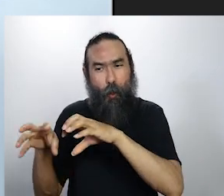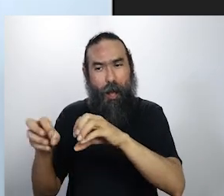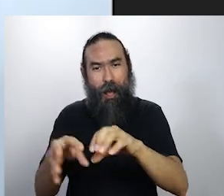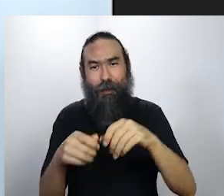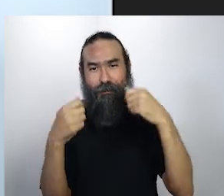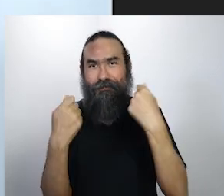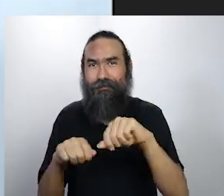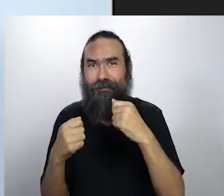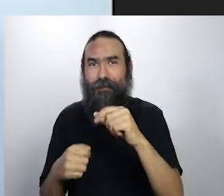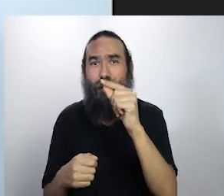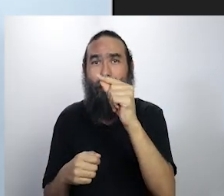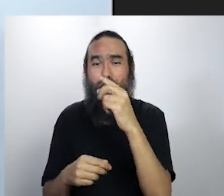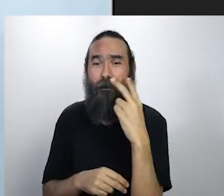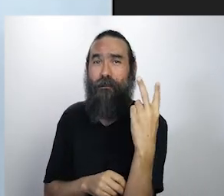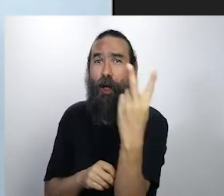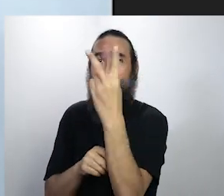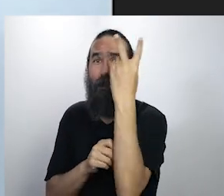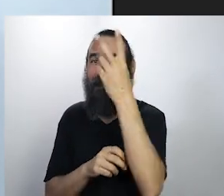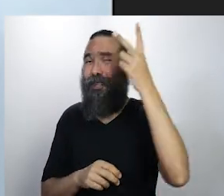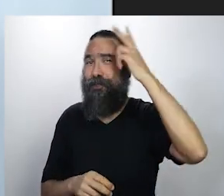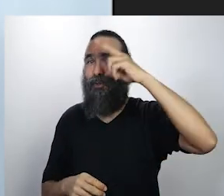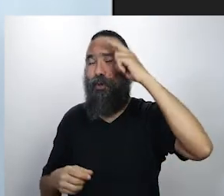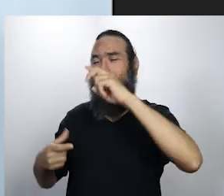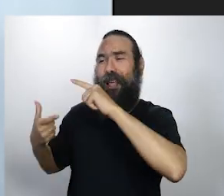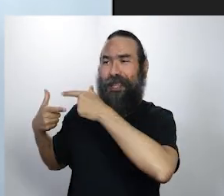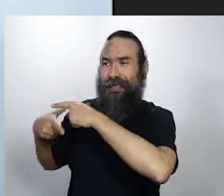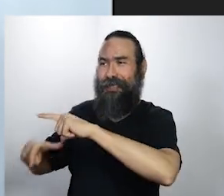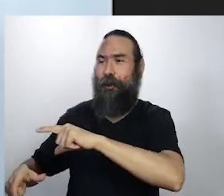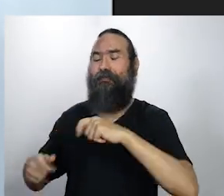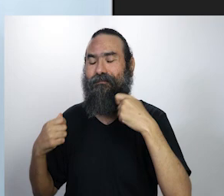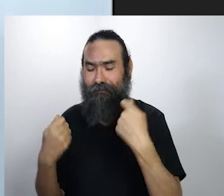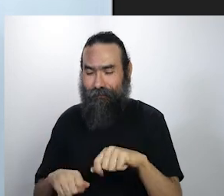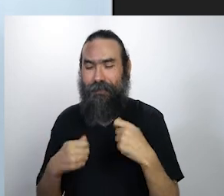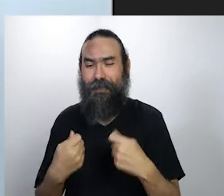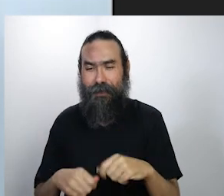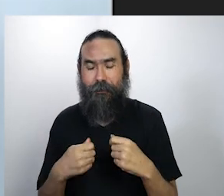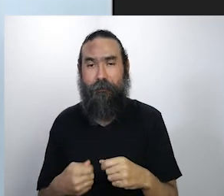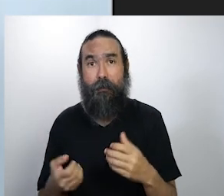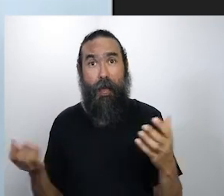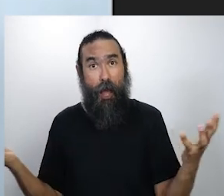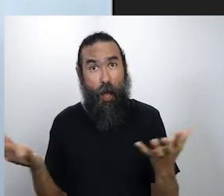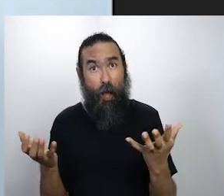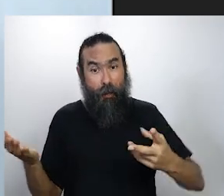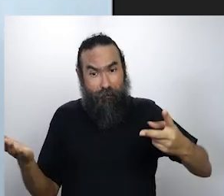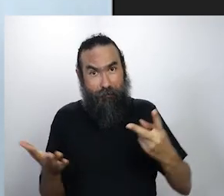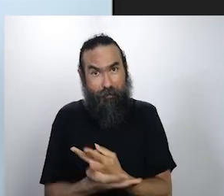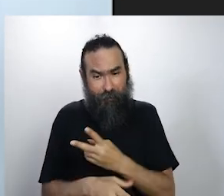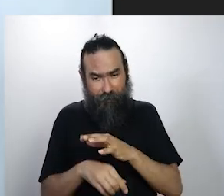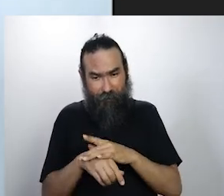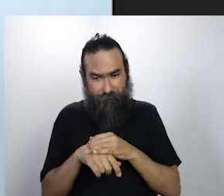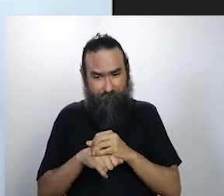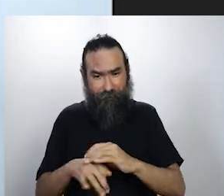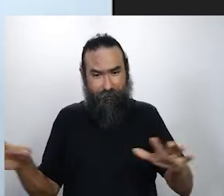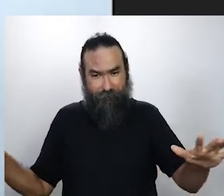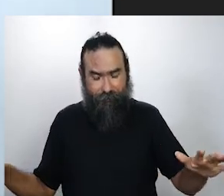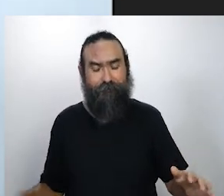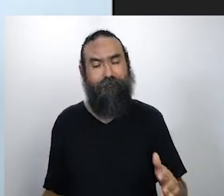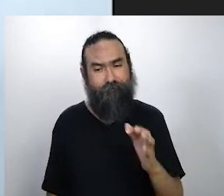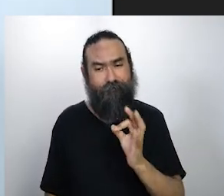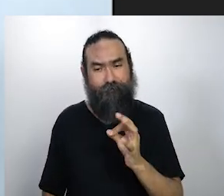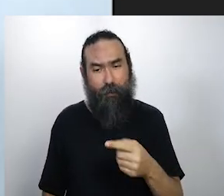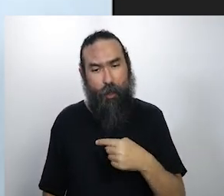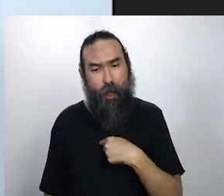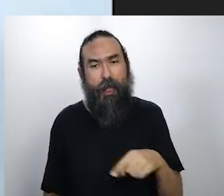com a pandemia, eu também me senti na necessidade da gente ocupar esses espaços de fala, principalmente na